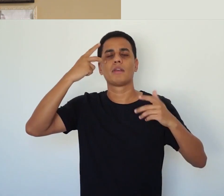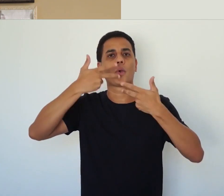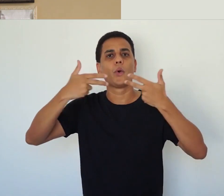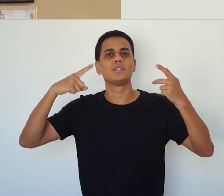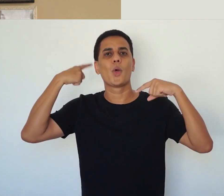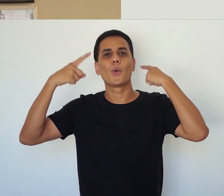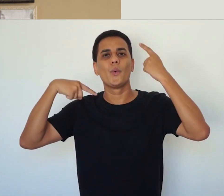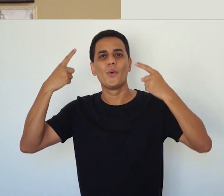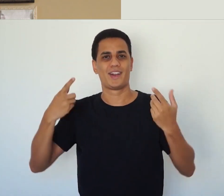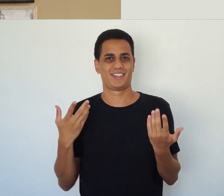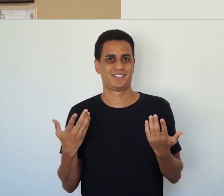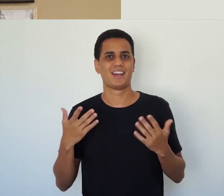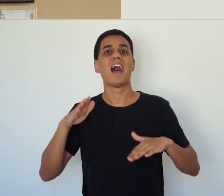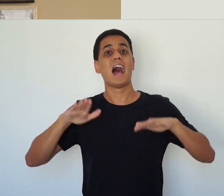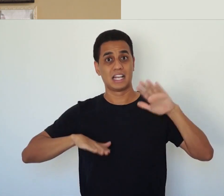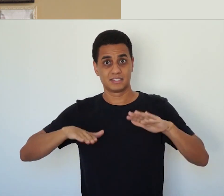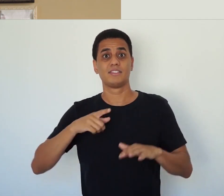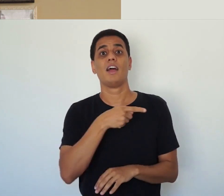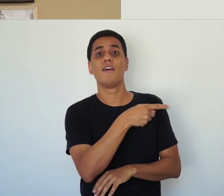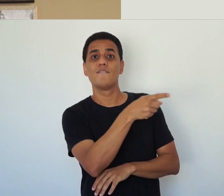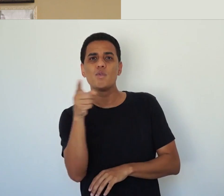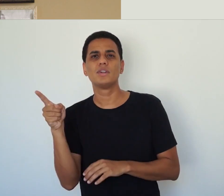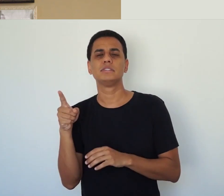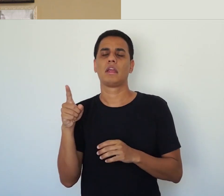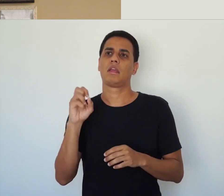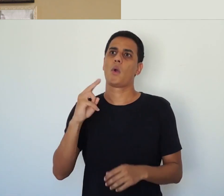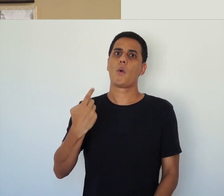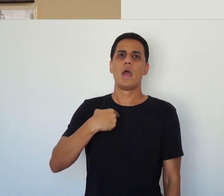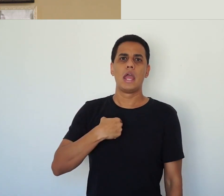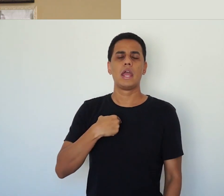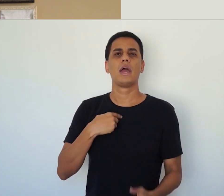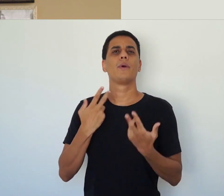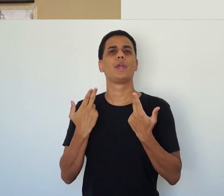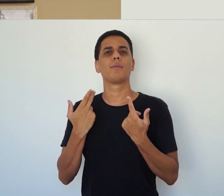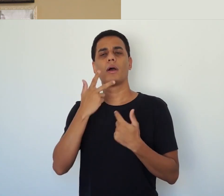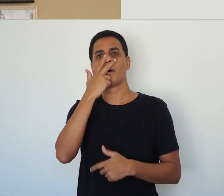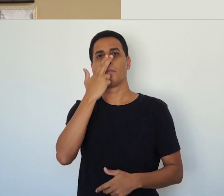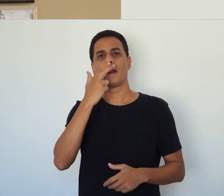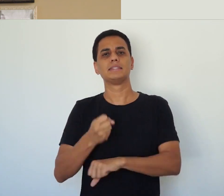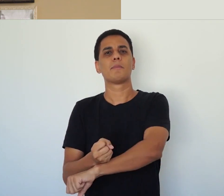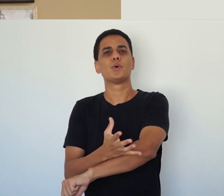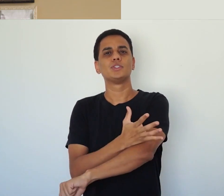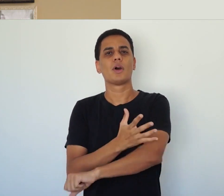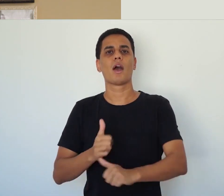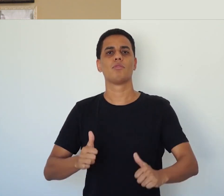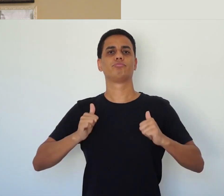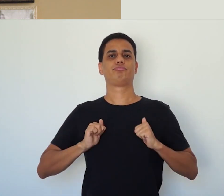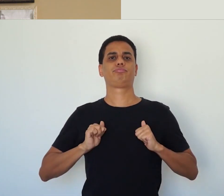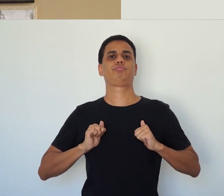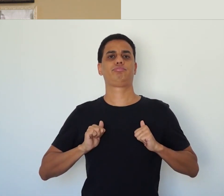mente, comece a imaginar muitas loucuras, muitas, que podem levar você, inclusive, e eu, a entrarmos